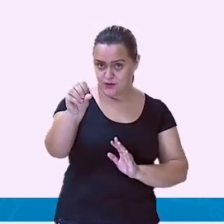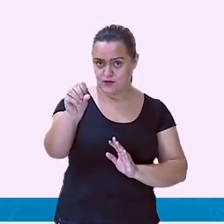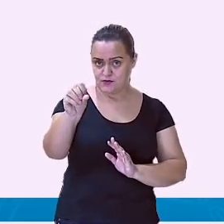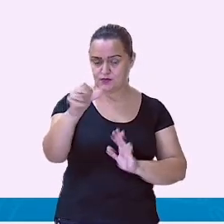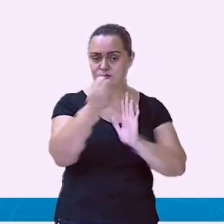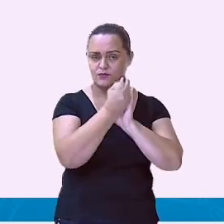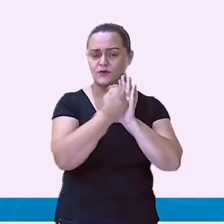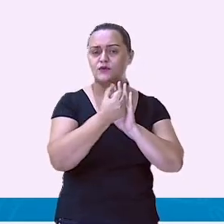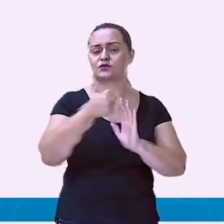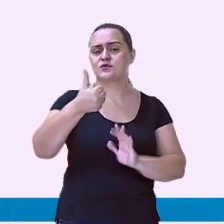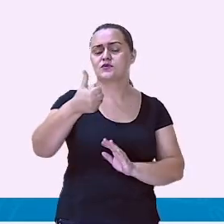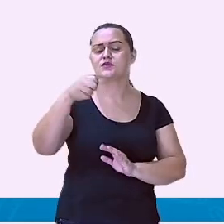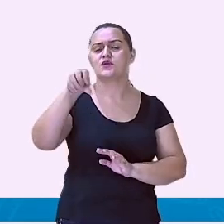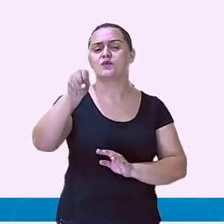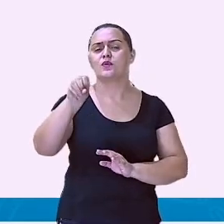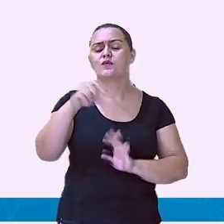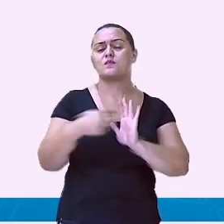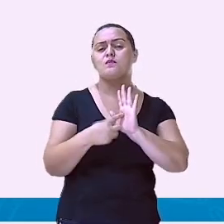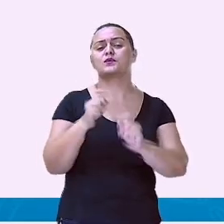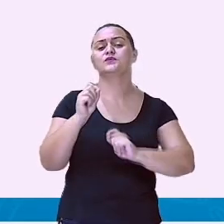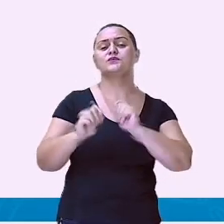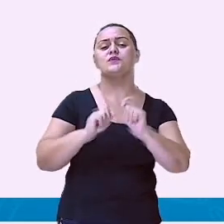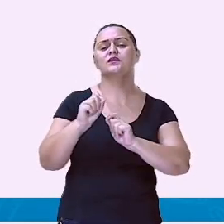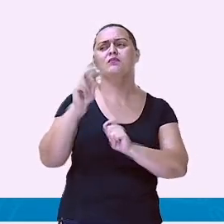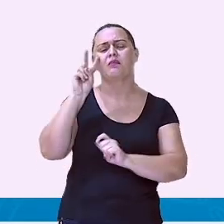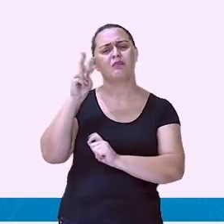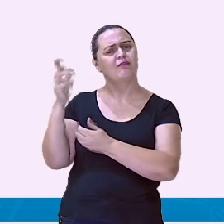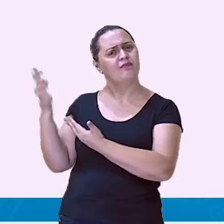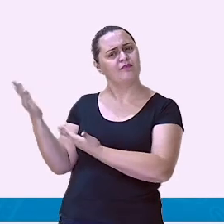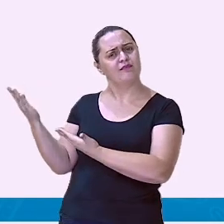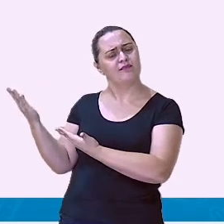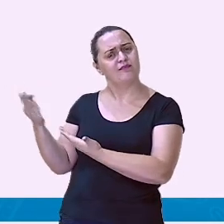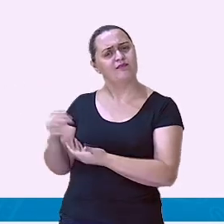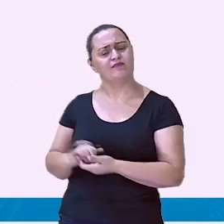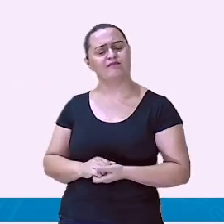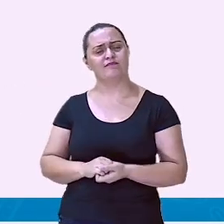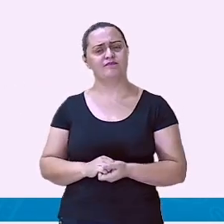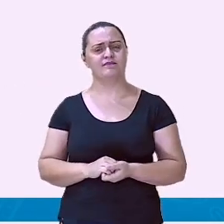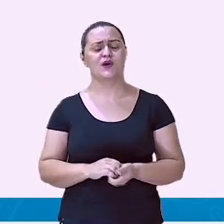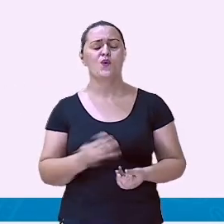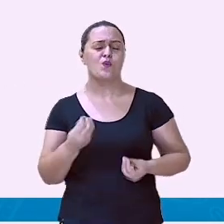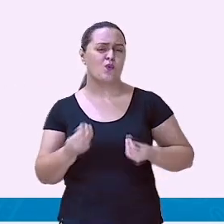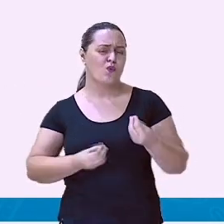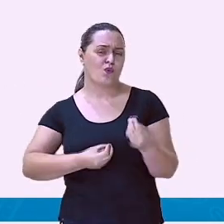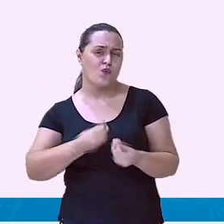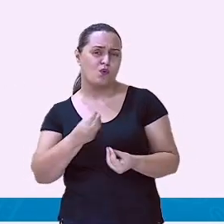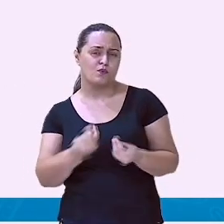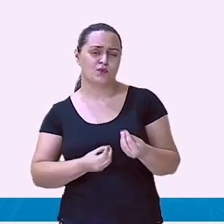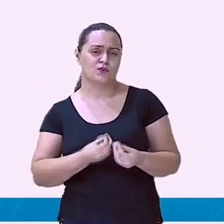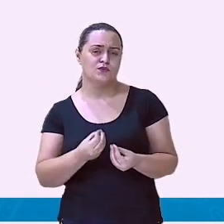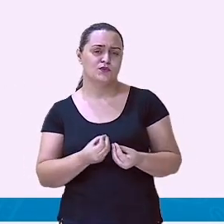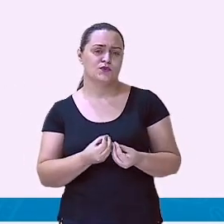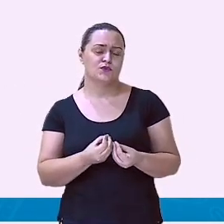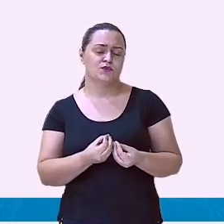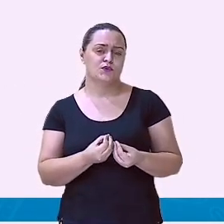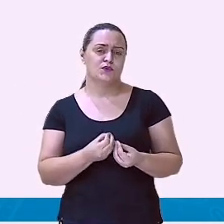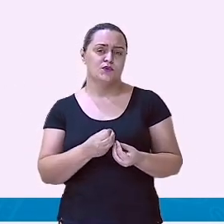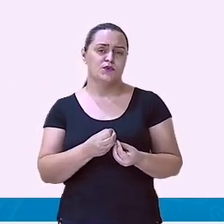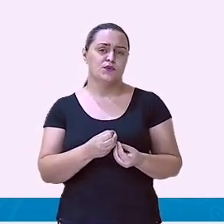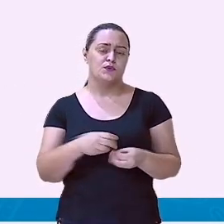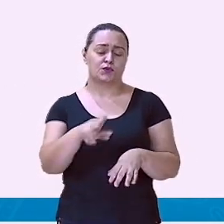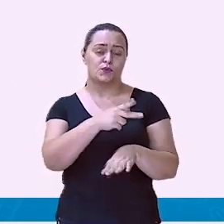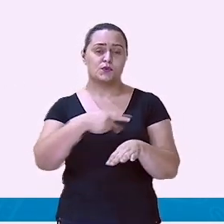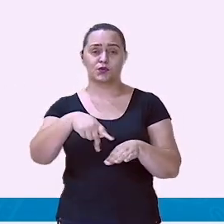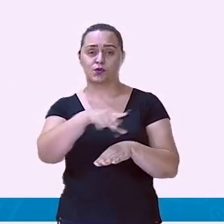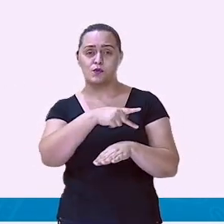Tudo isso aqui mostra o quê? A produção que esse país já tinha, que